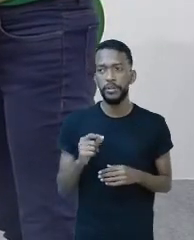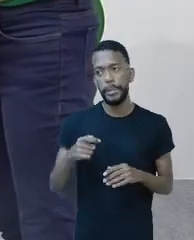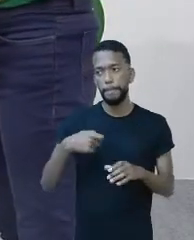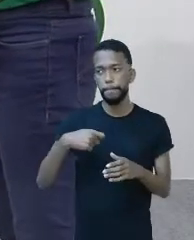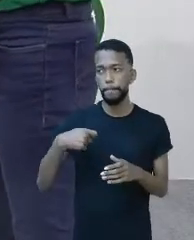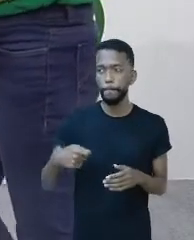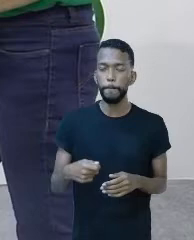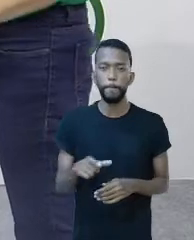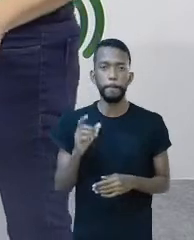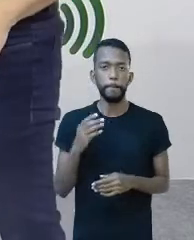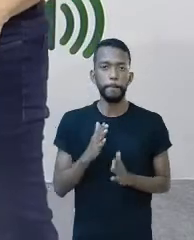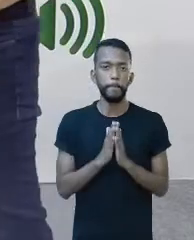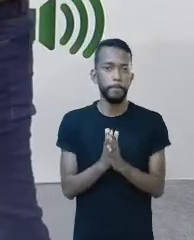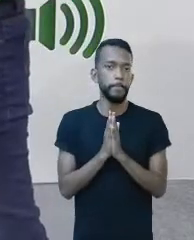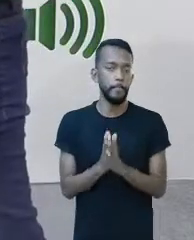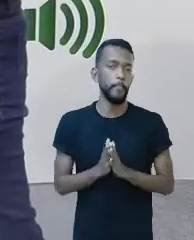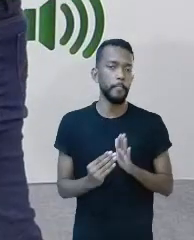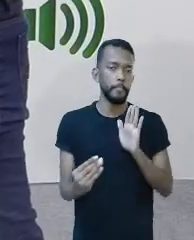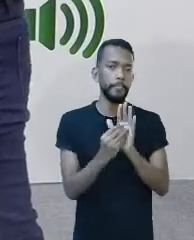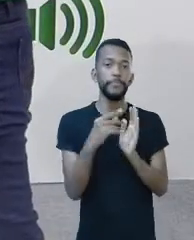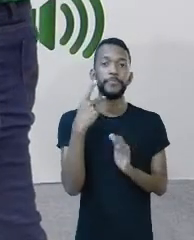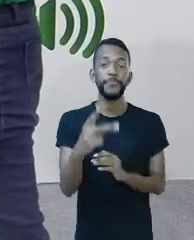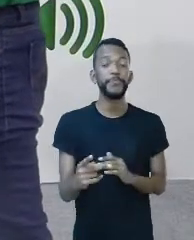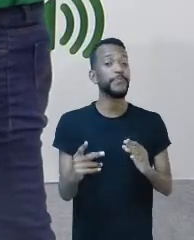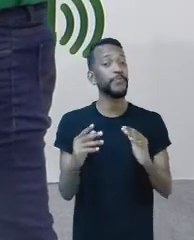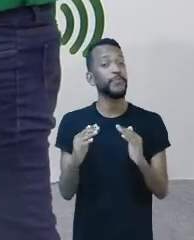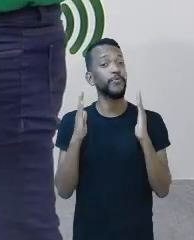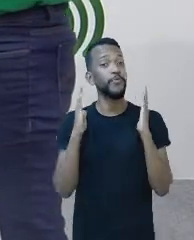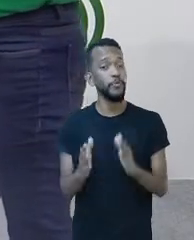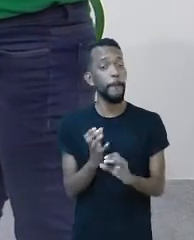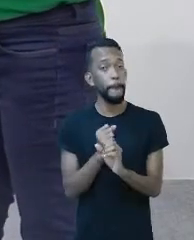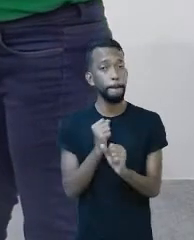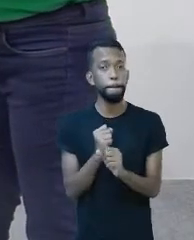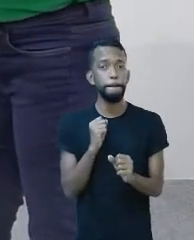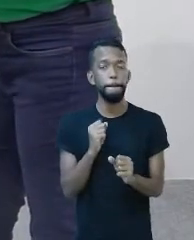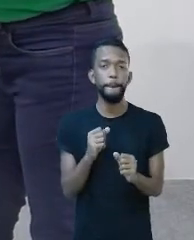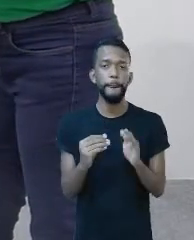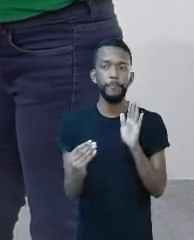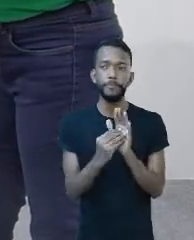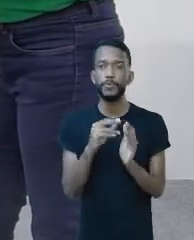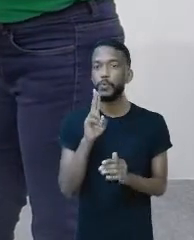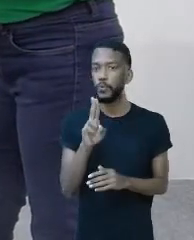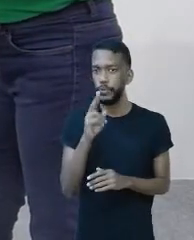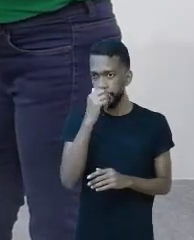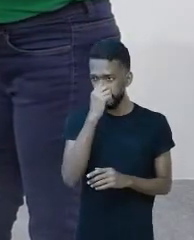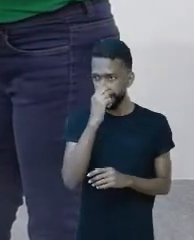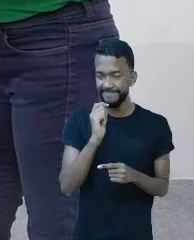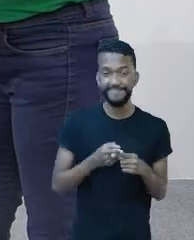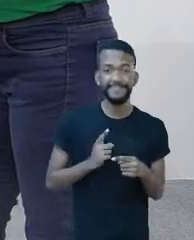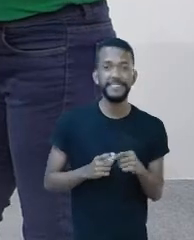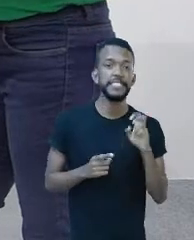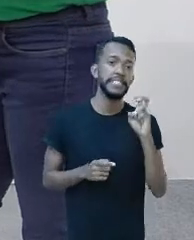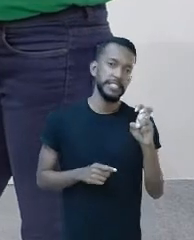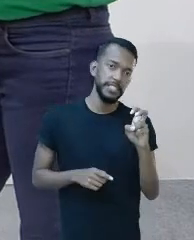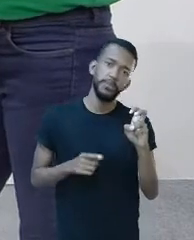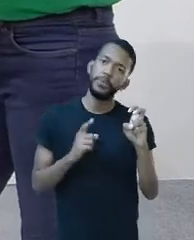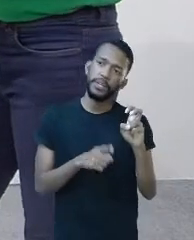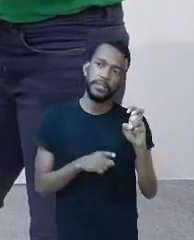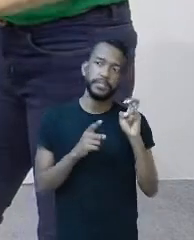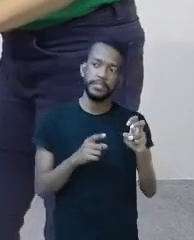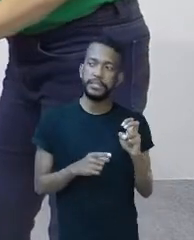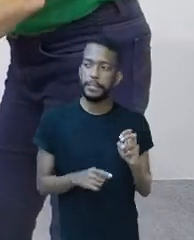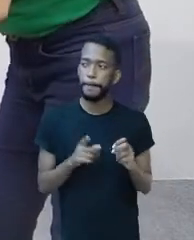favor, coloque a sua pontuação aí na unidade. Porque 5 são